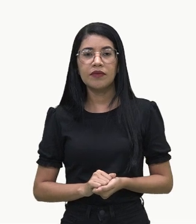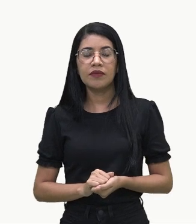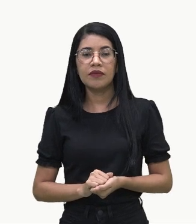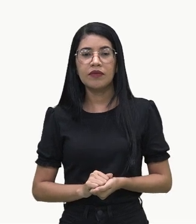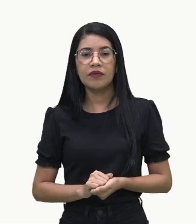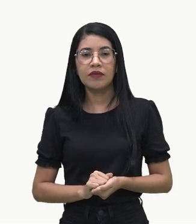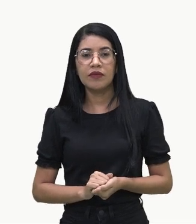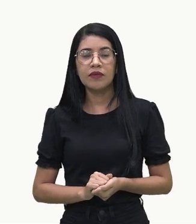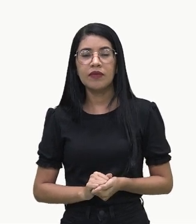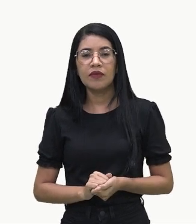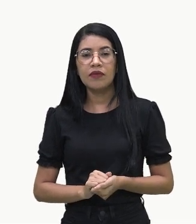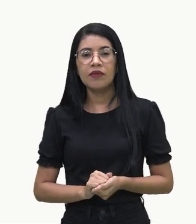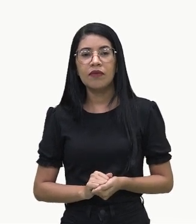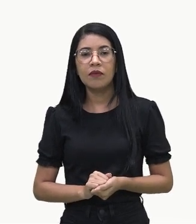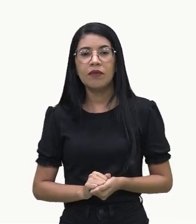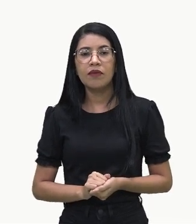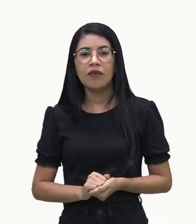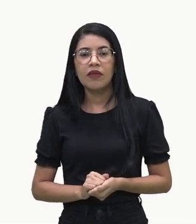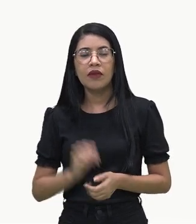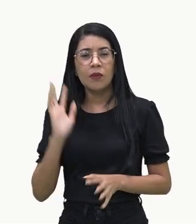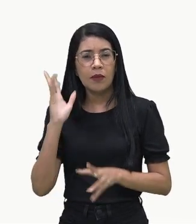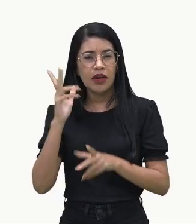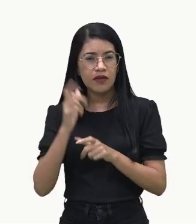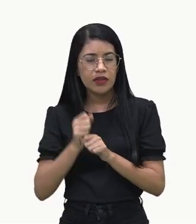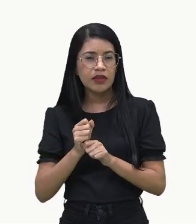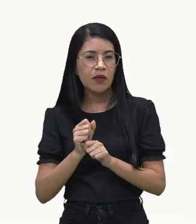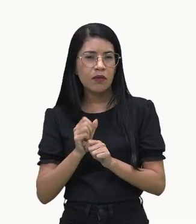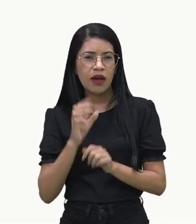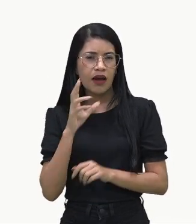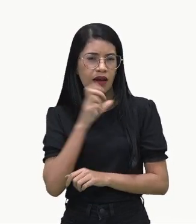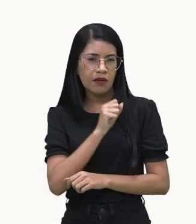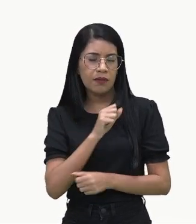só fazer uma revisão rapidinho.